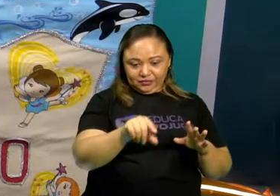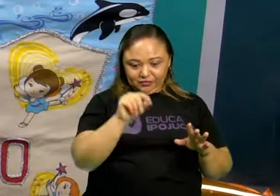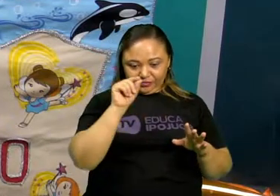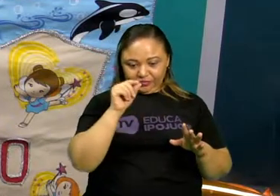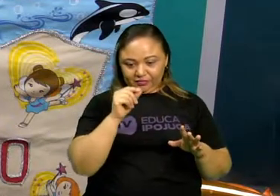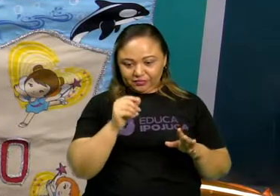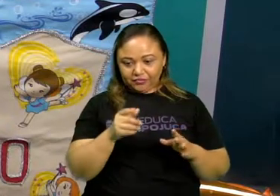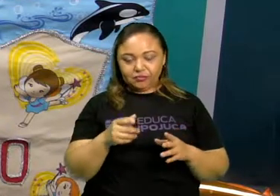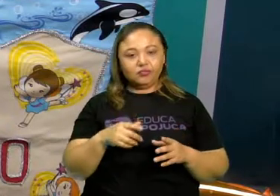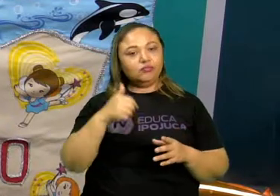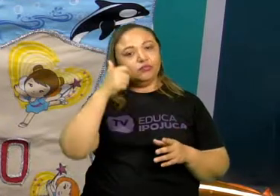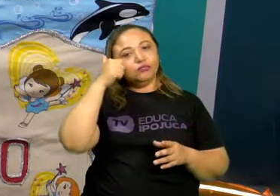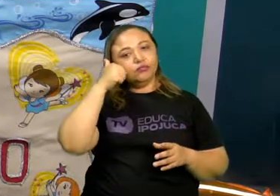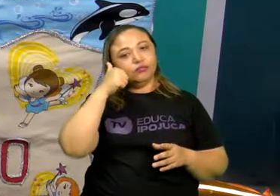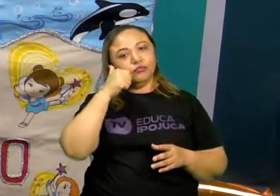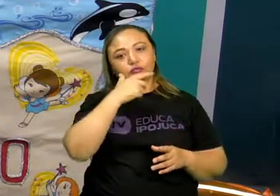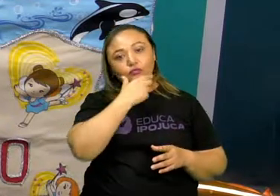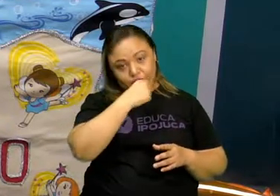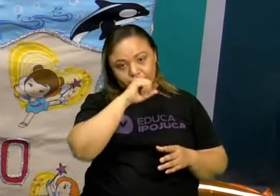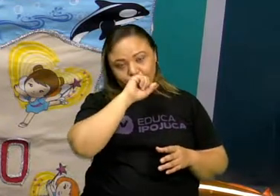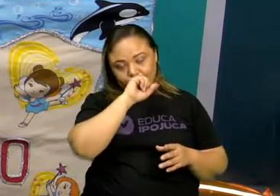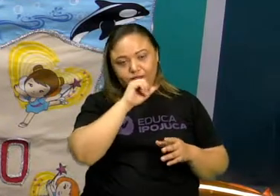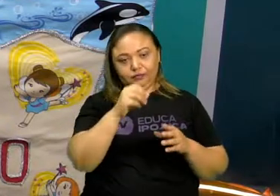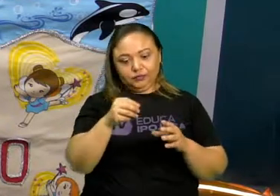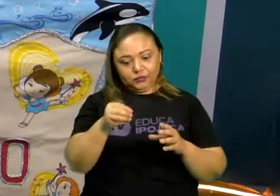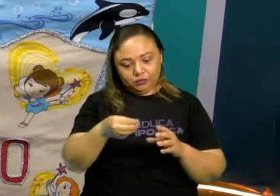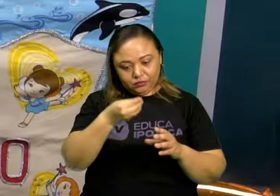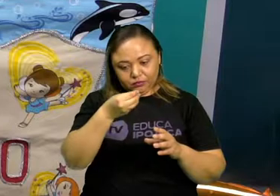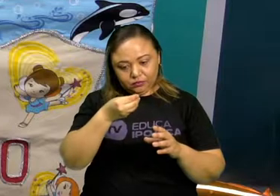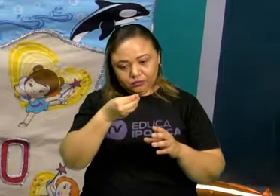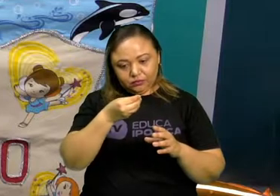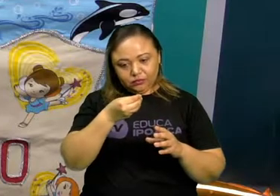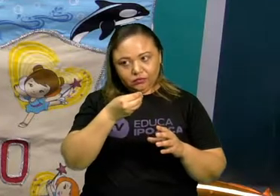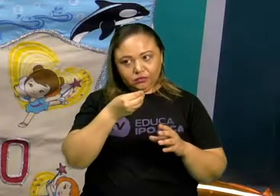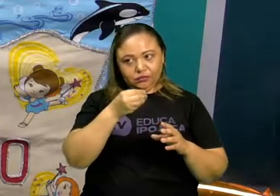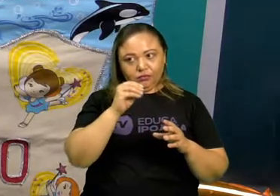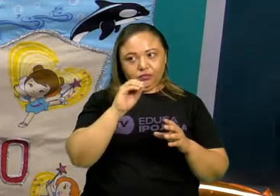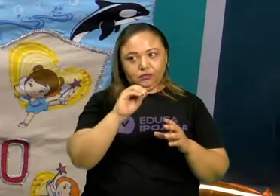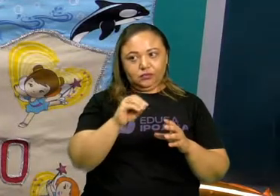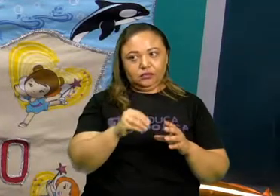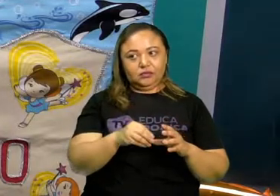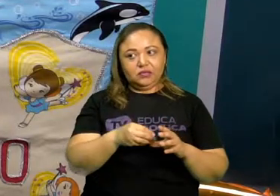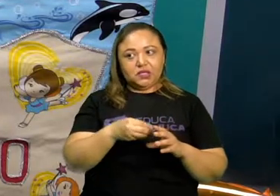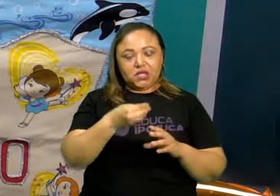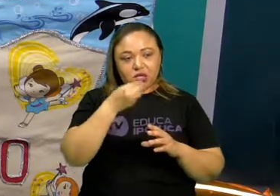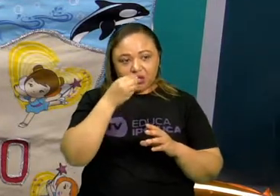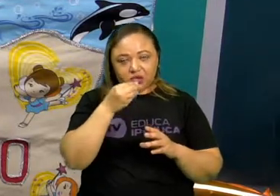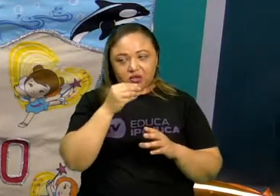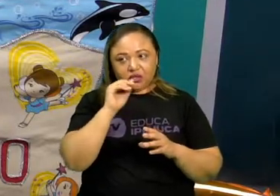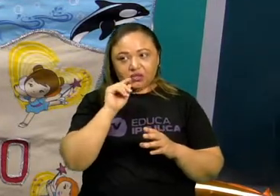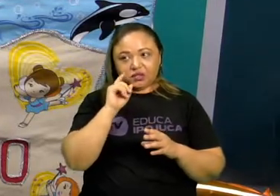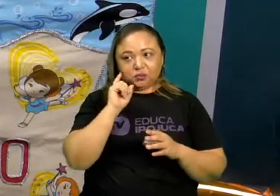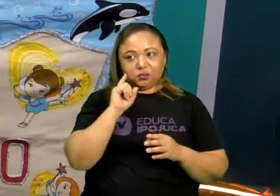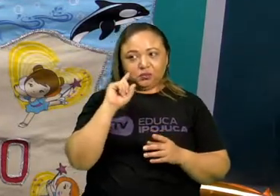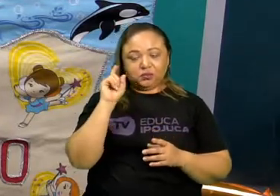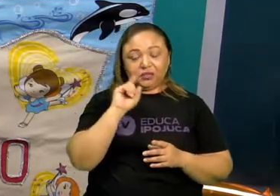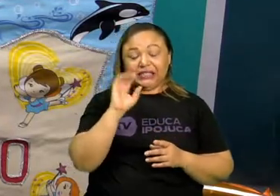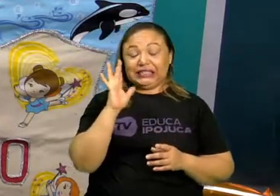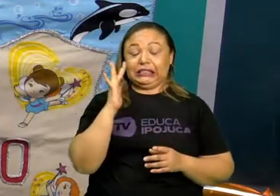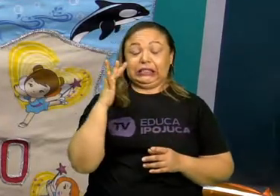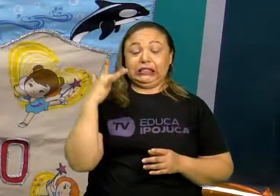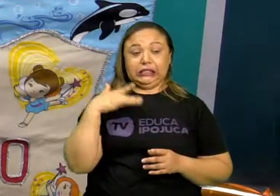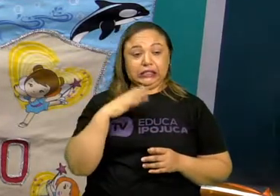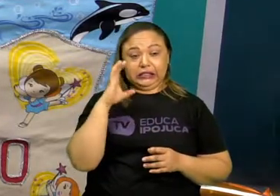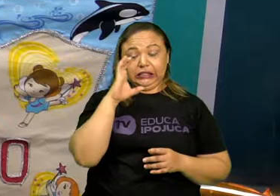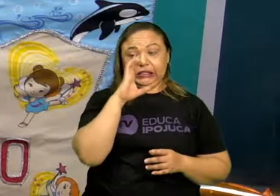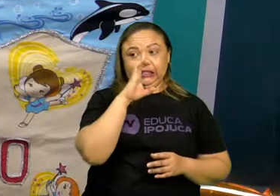beliscou o prato do papai urso. Ela comeu? Isso, ela só beliscou, Leiturinha. Mas estava muito quente